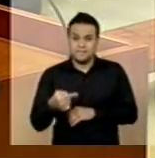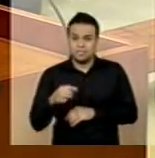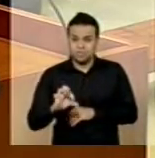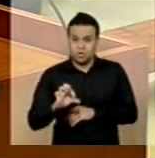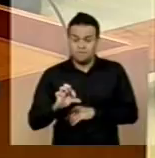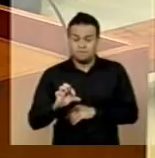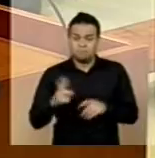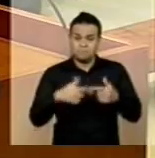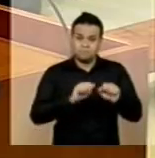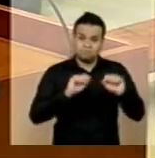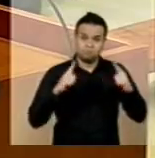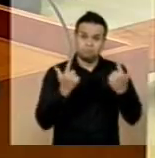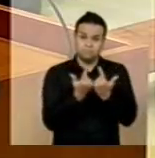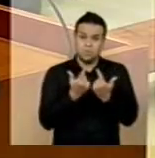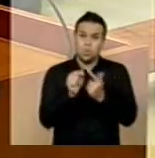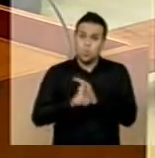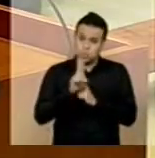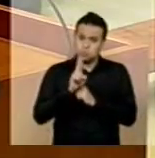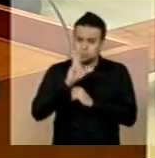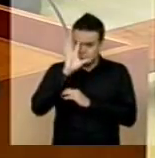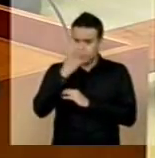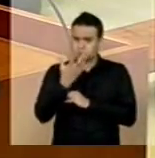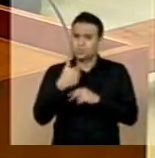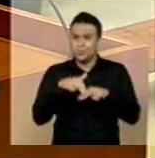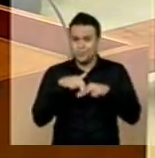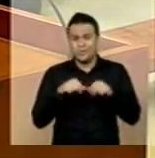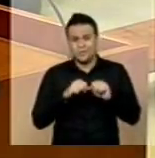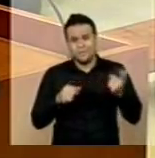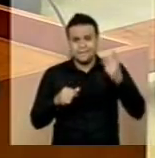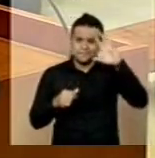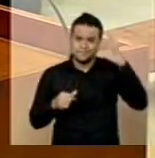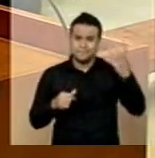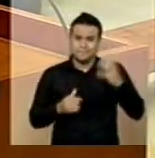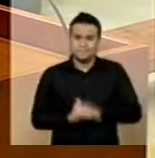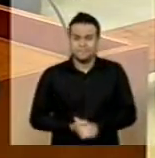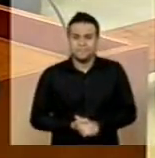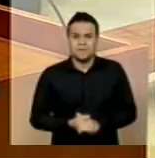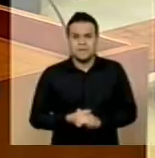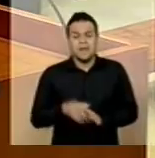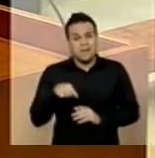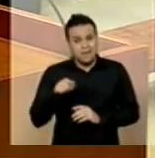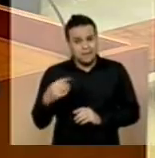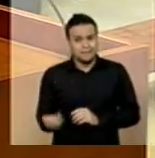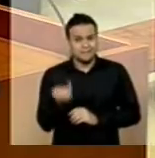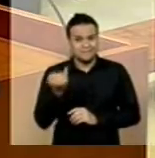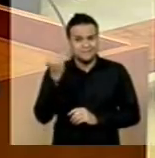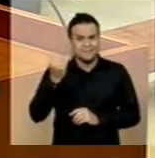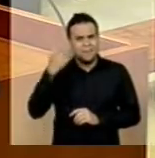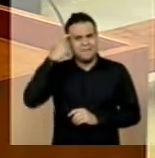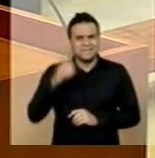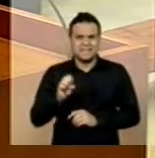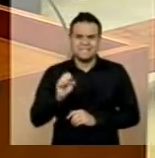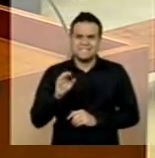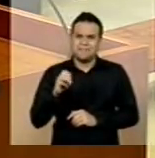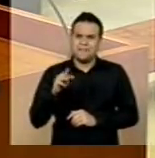Legislativa usou para tomar as decisões que tomou. Então, é essencial afastar-se da ideia de simetria